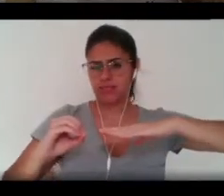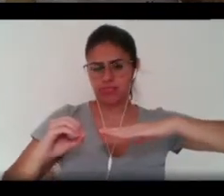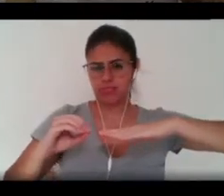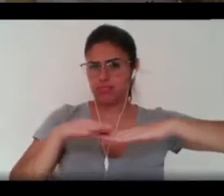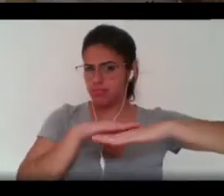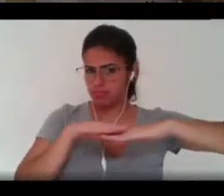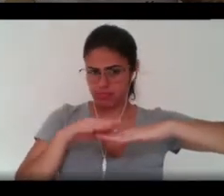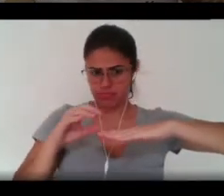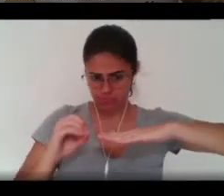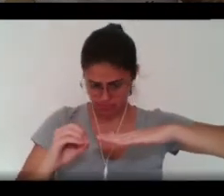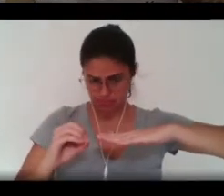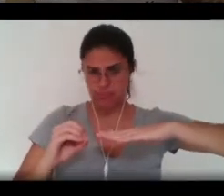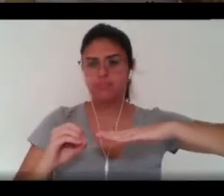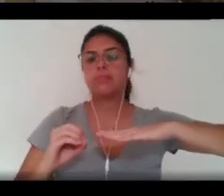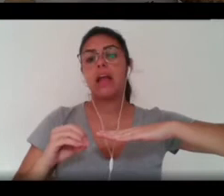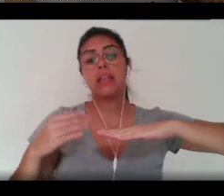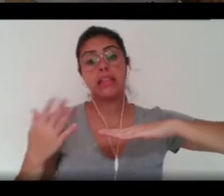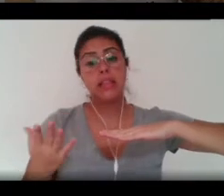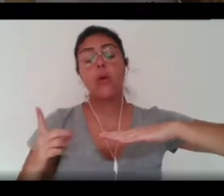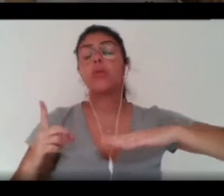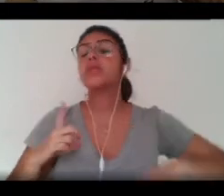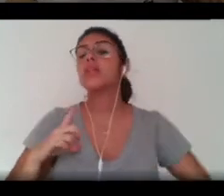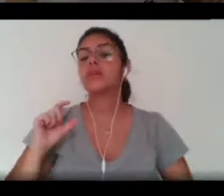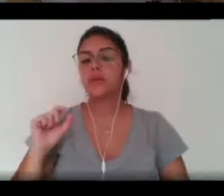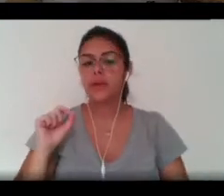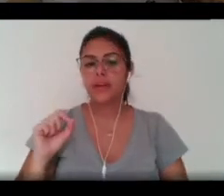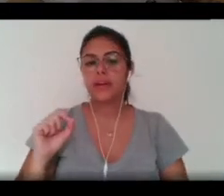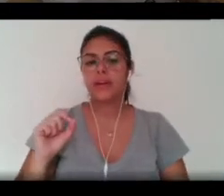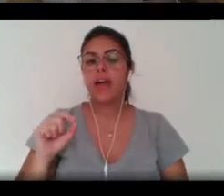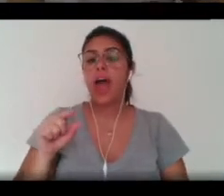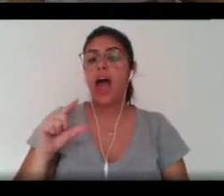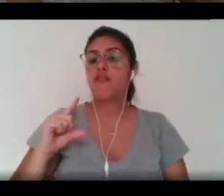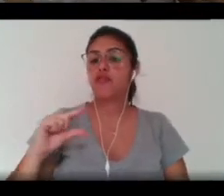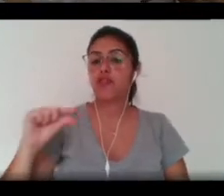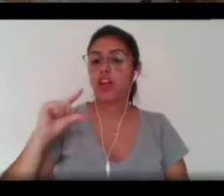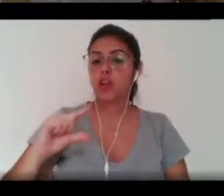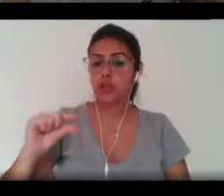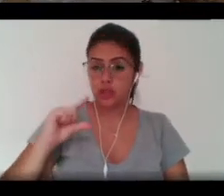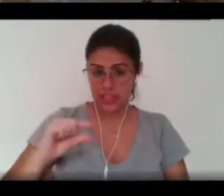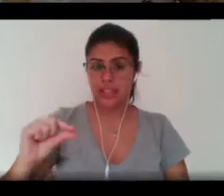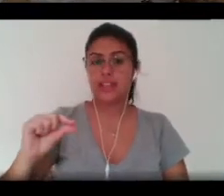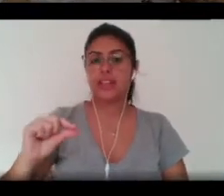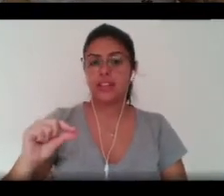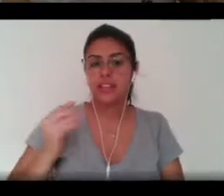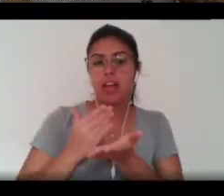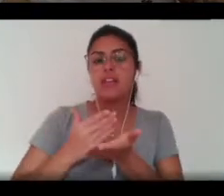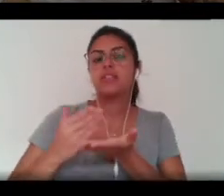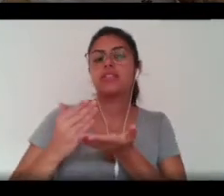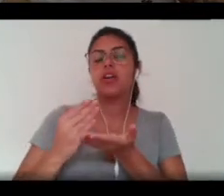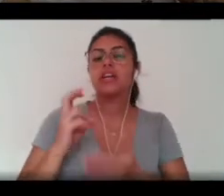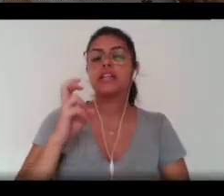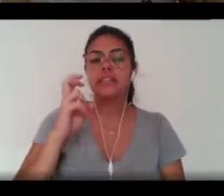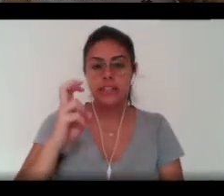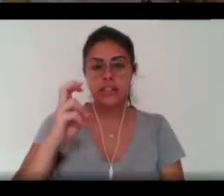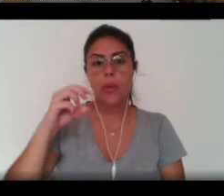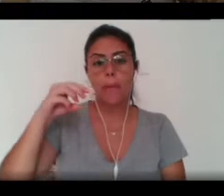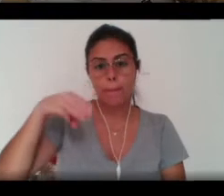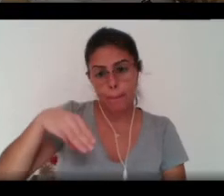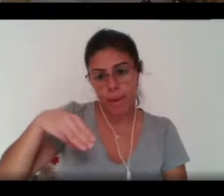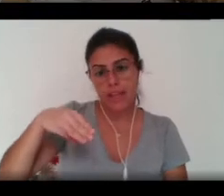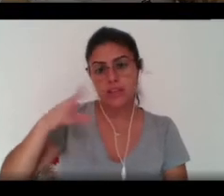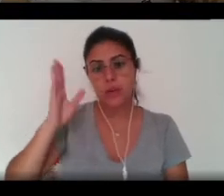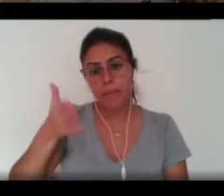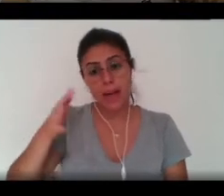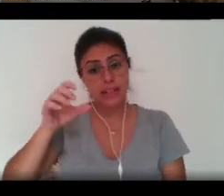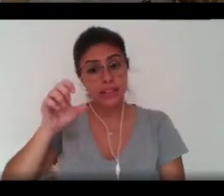a 0 no solo, certo? Então, eu tenho que a velocidade